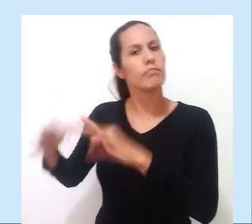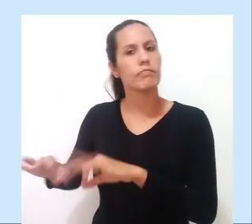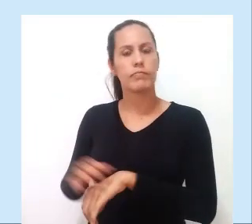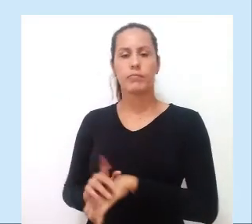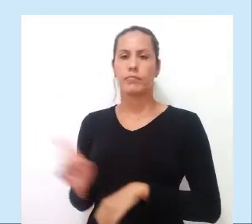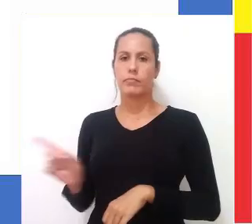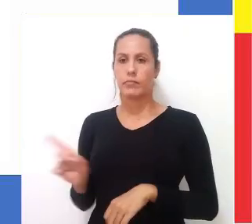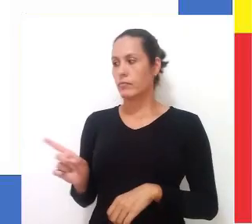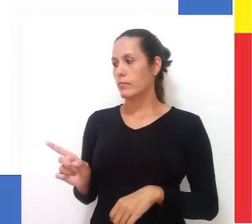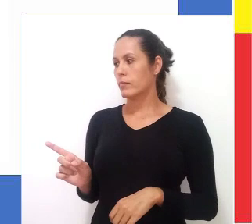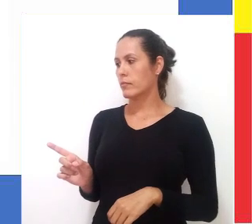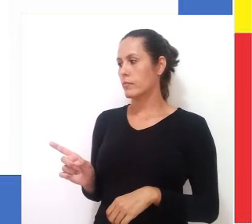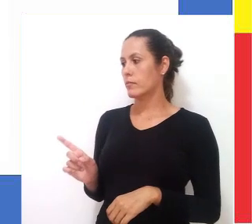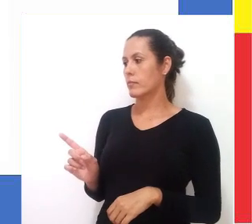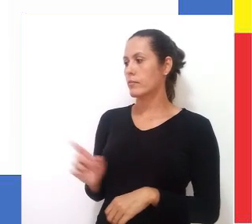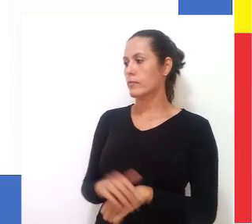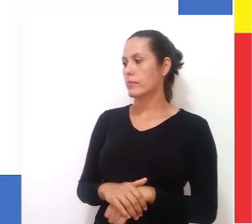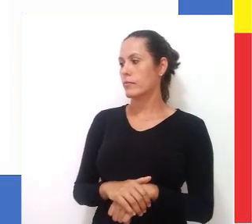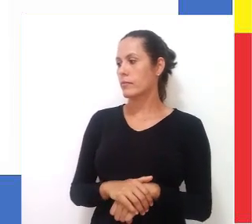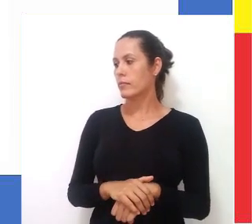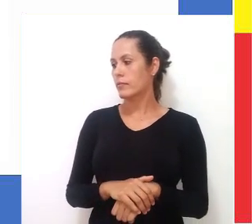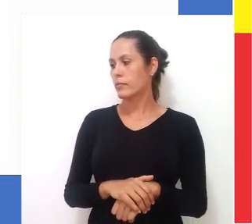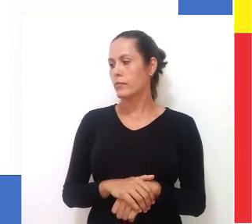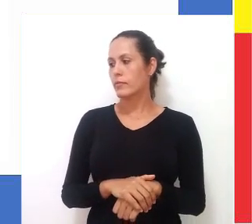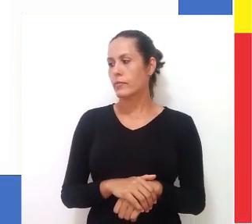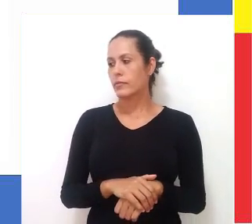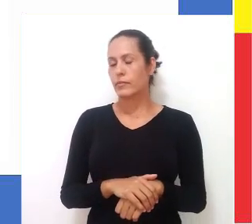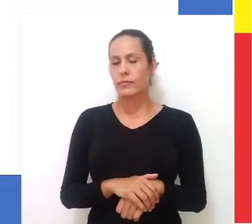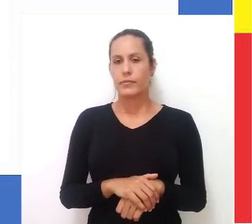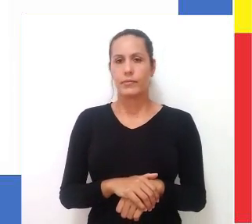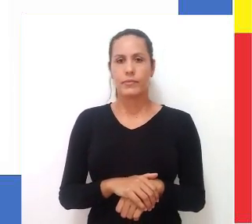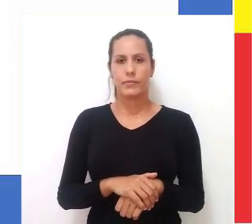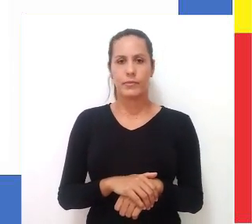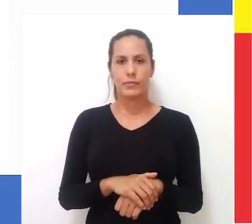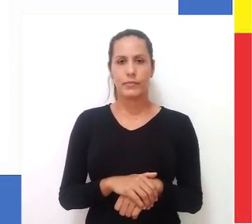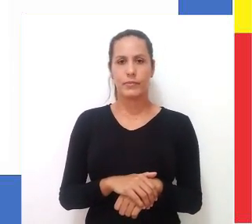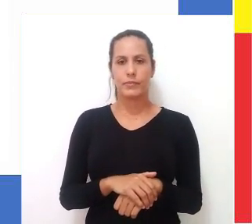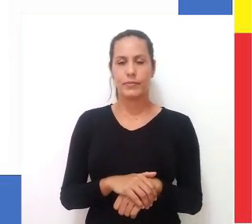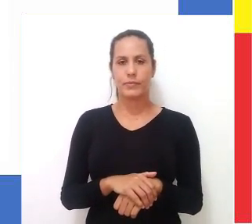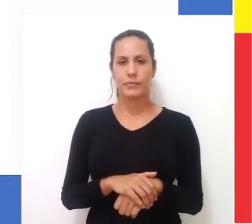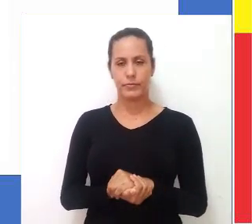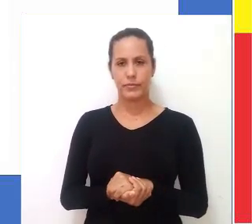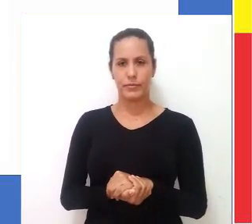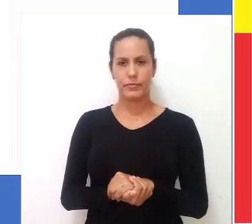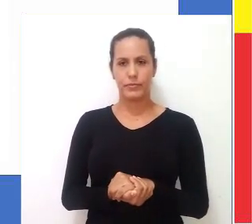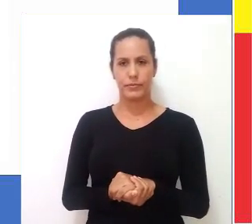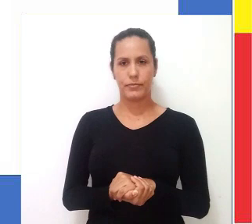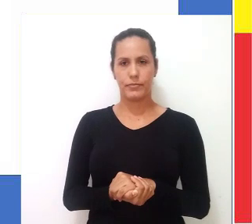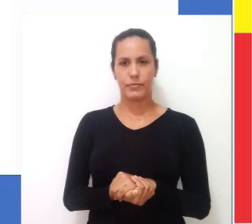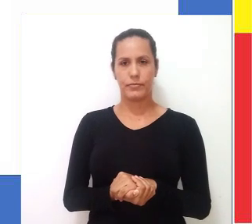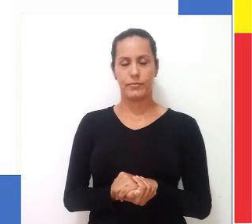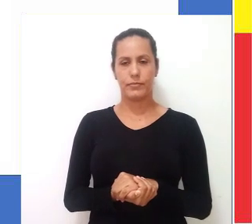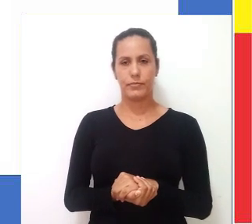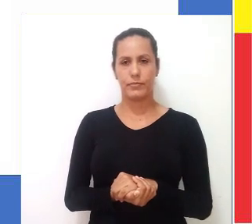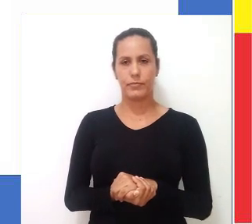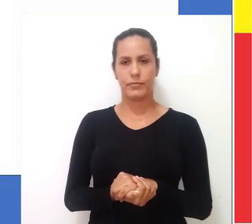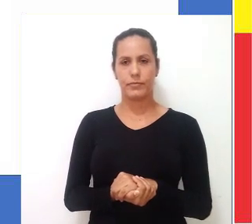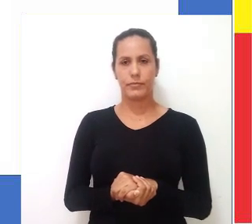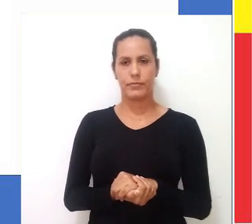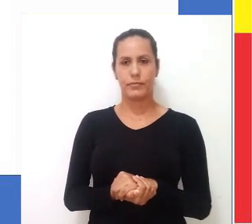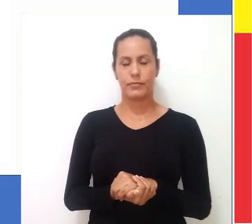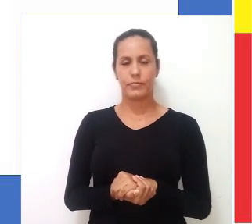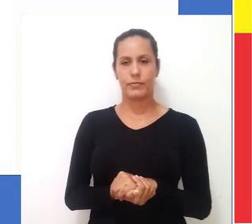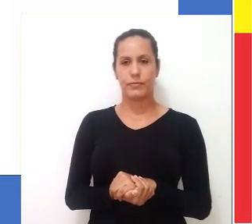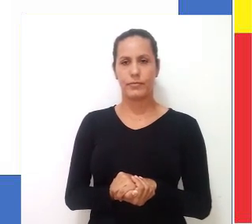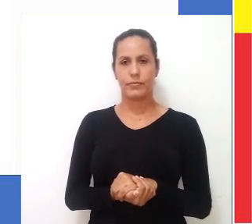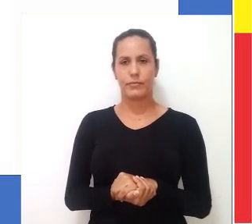aí à fábula The Fox and the Grapes. One hot summer's day, a hungry fox saw some clusters of